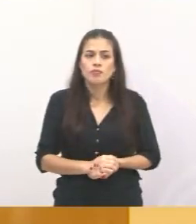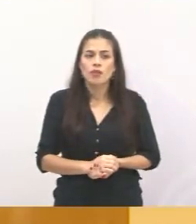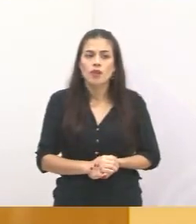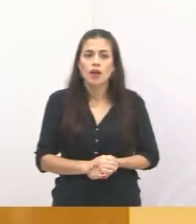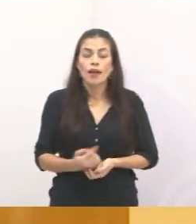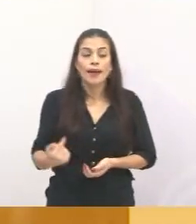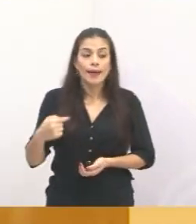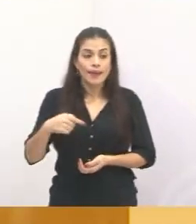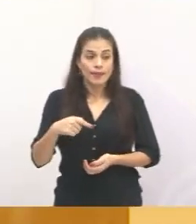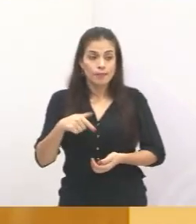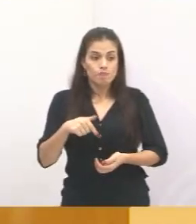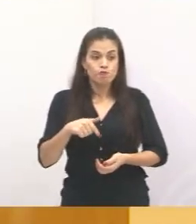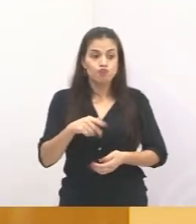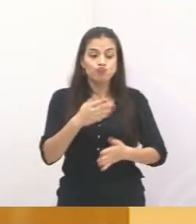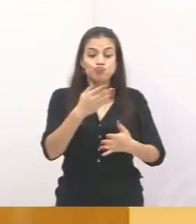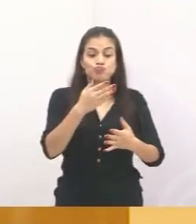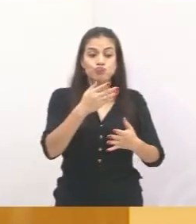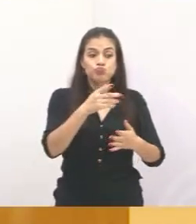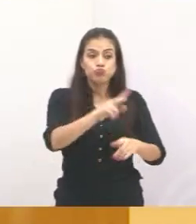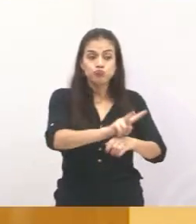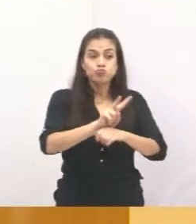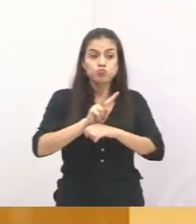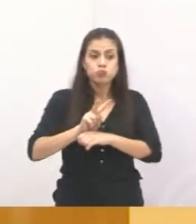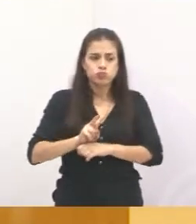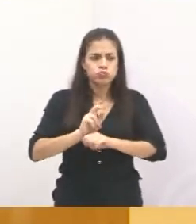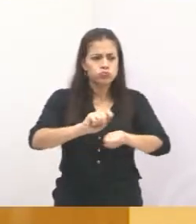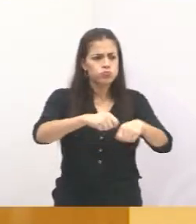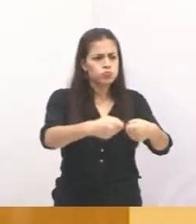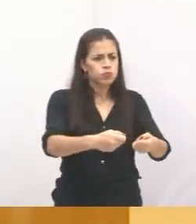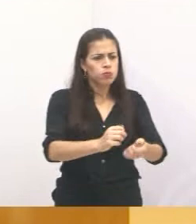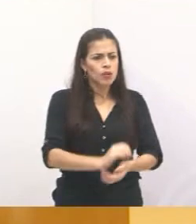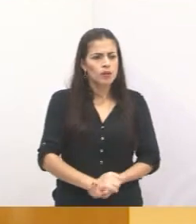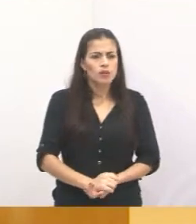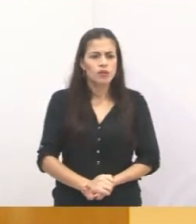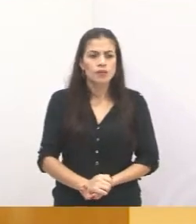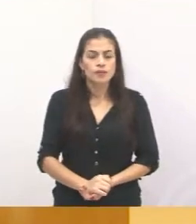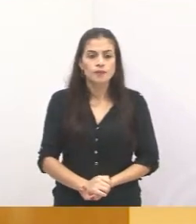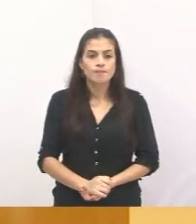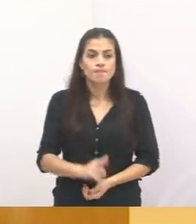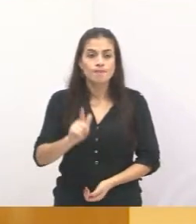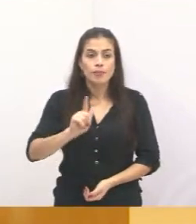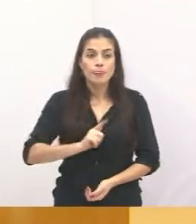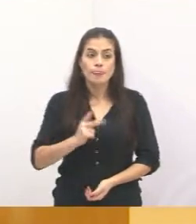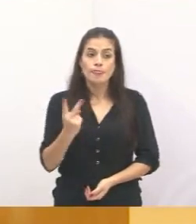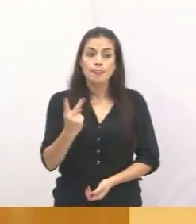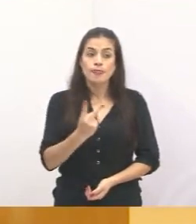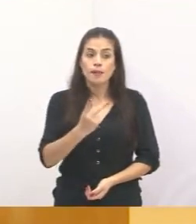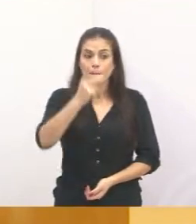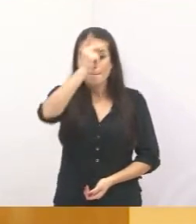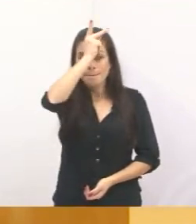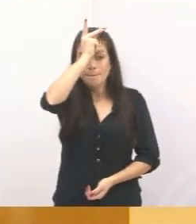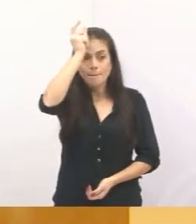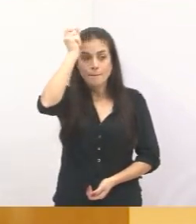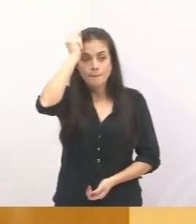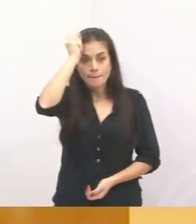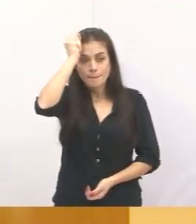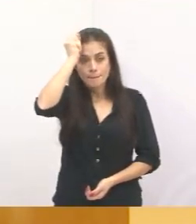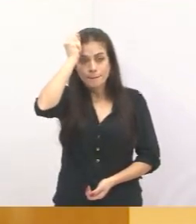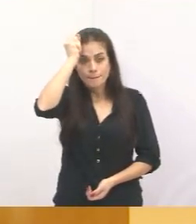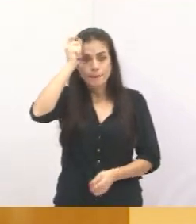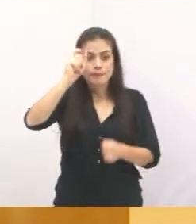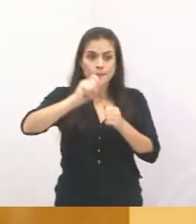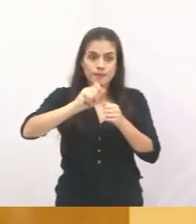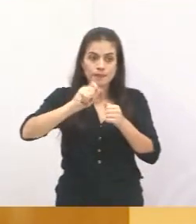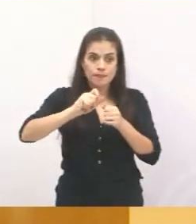são os empréstimos que foram concedidos. E tem 2 prefeitos que fizeram 2